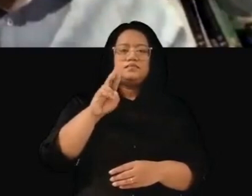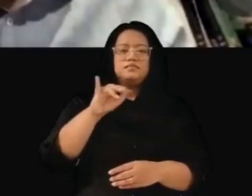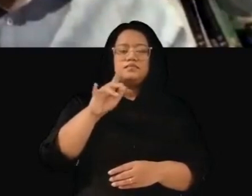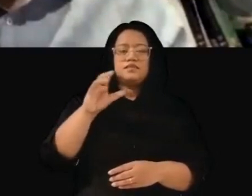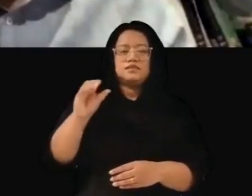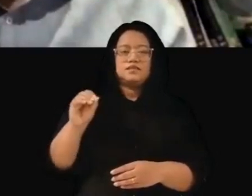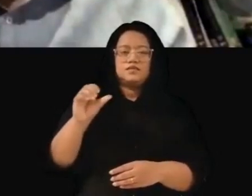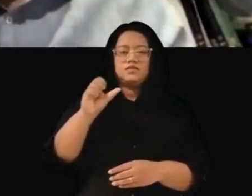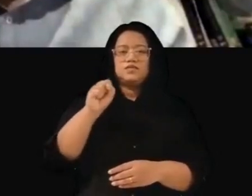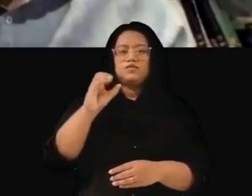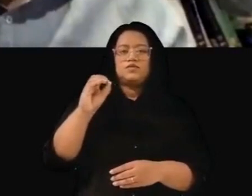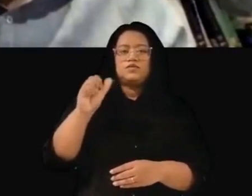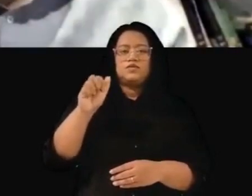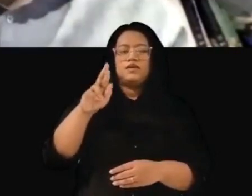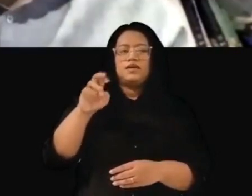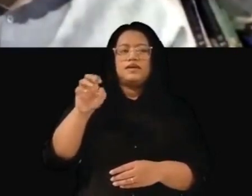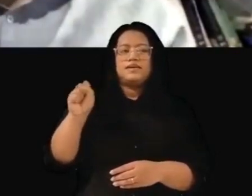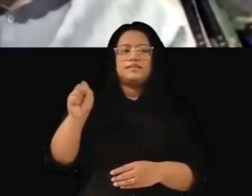boca.